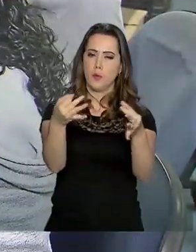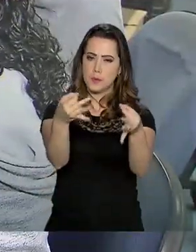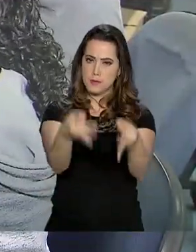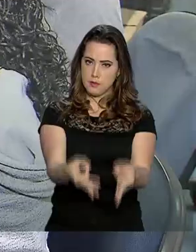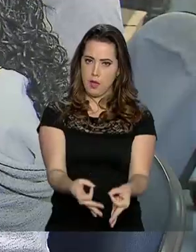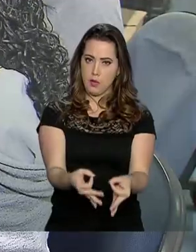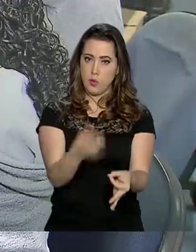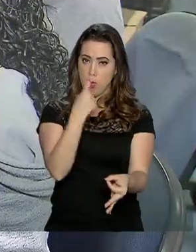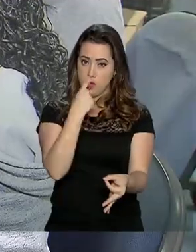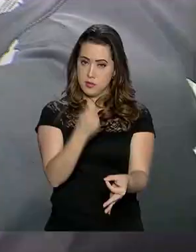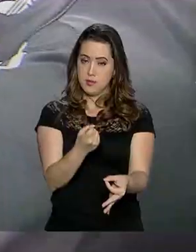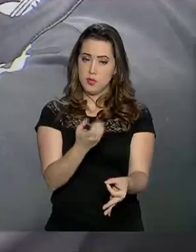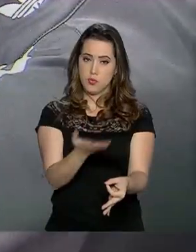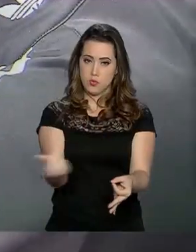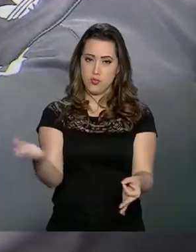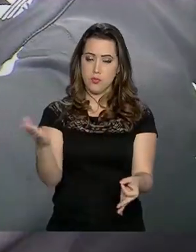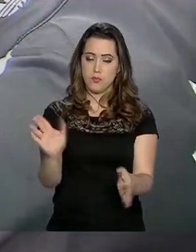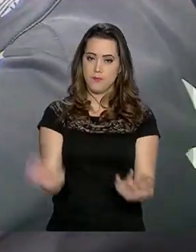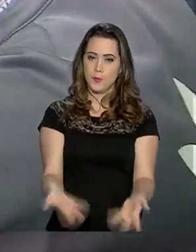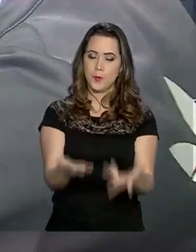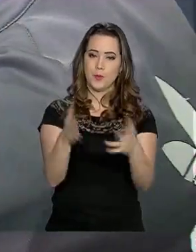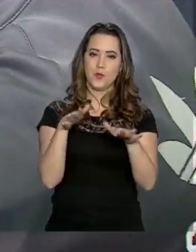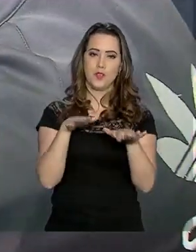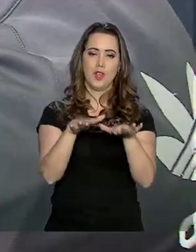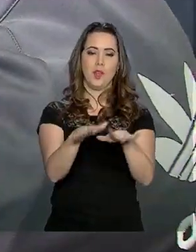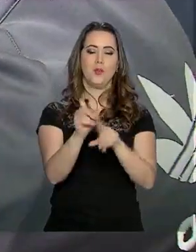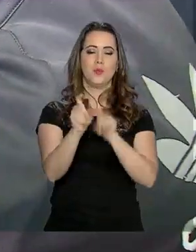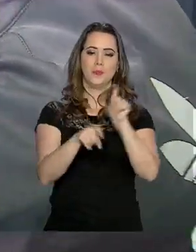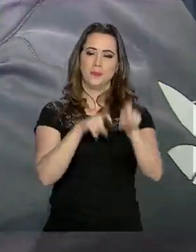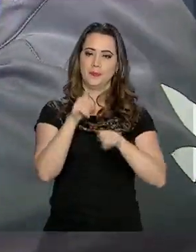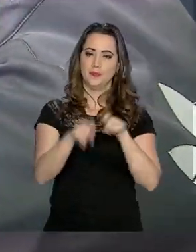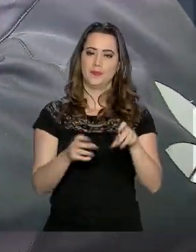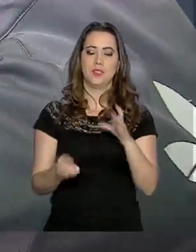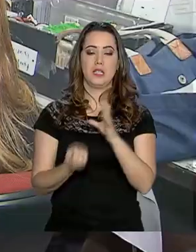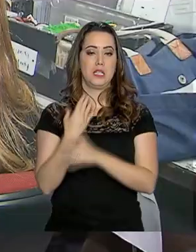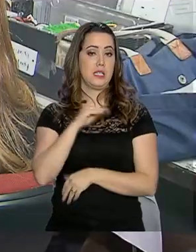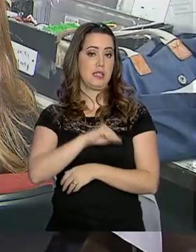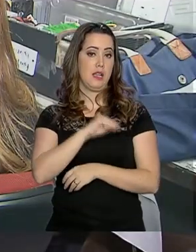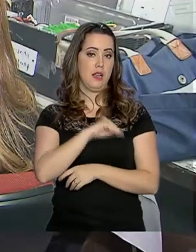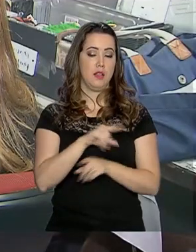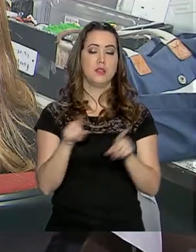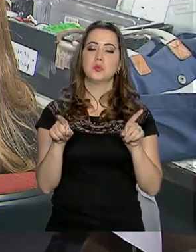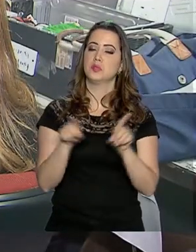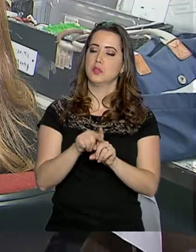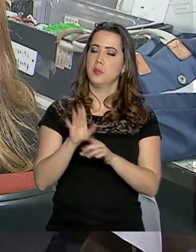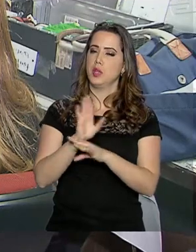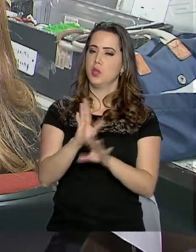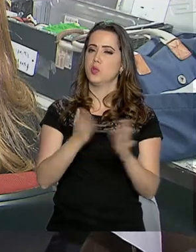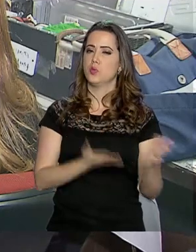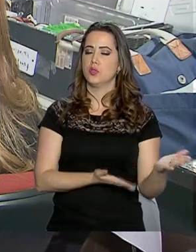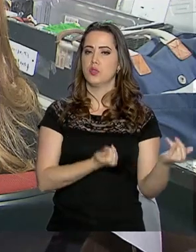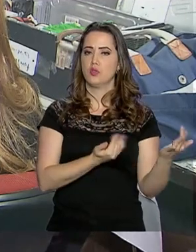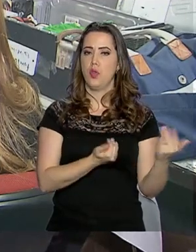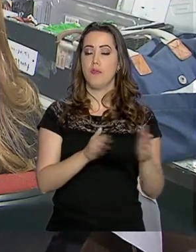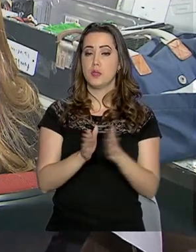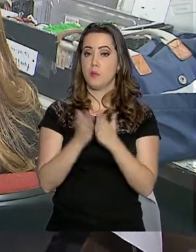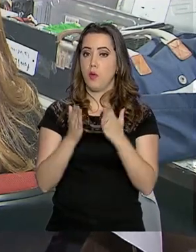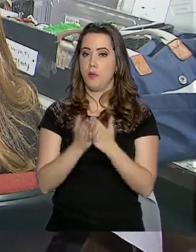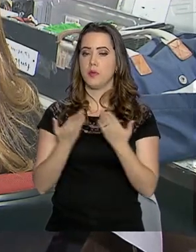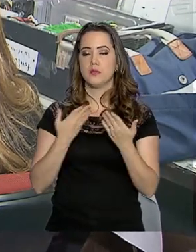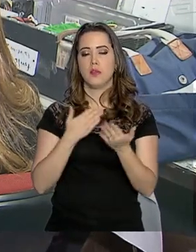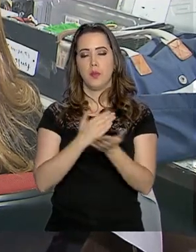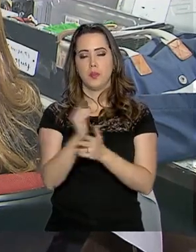a esse lixo promover a inclusão digital gerar renda e ainda ajudar jovens carentes a